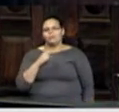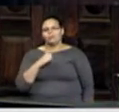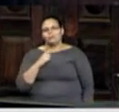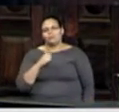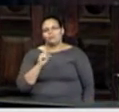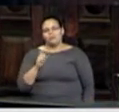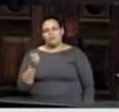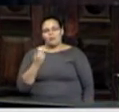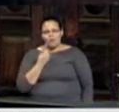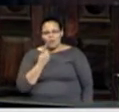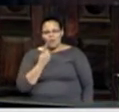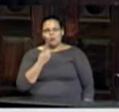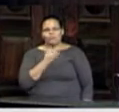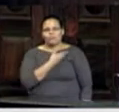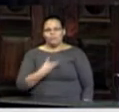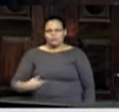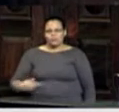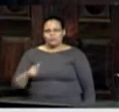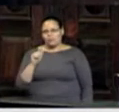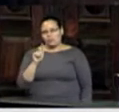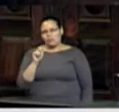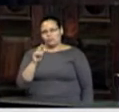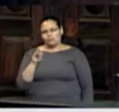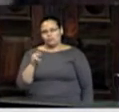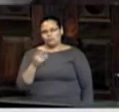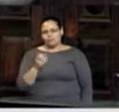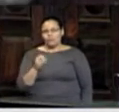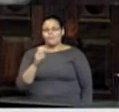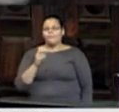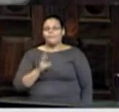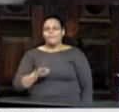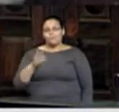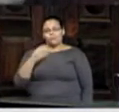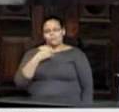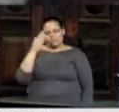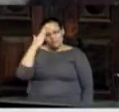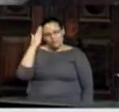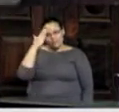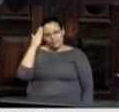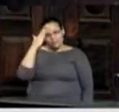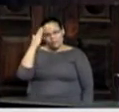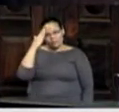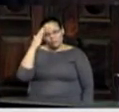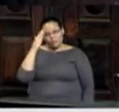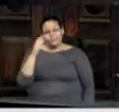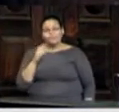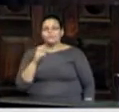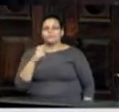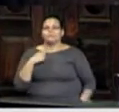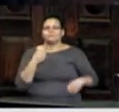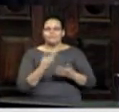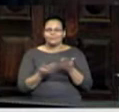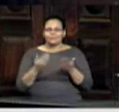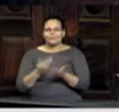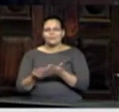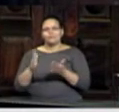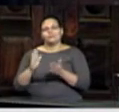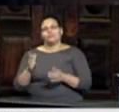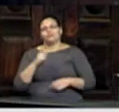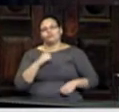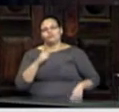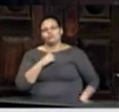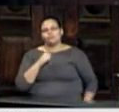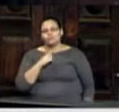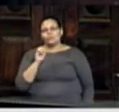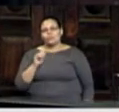do ex-governador Garotinho, que mesmo sabendo da crônica anunciada da derrota, já tinha na